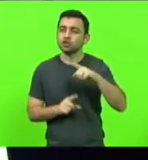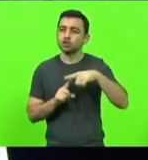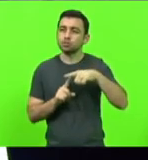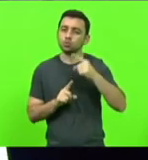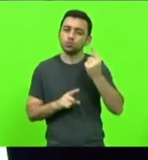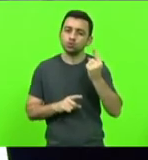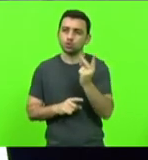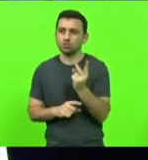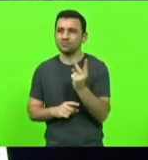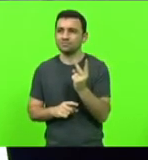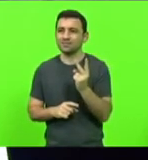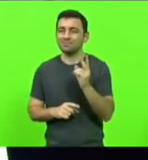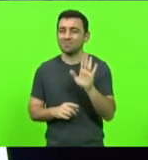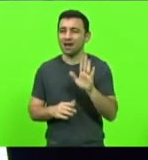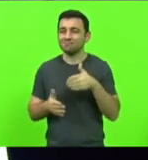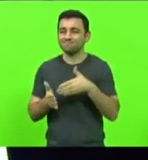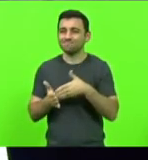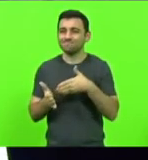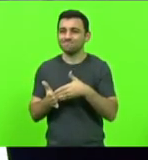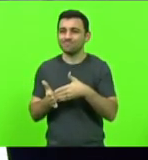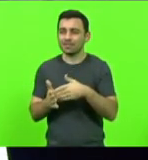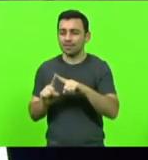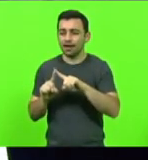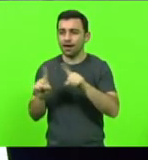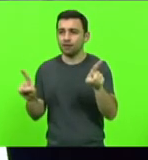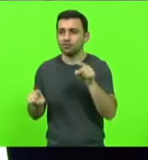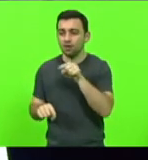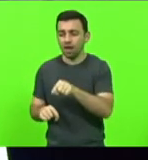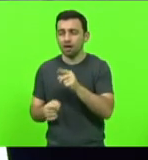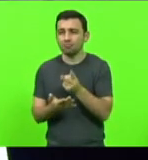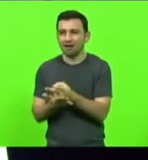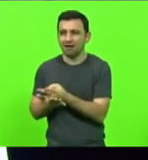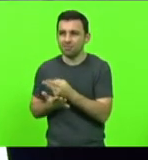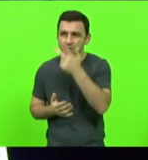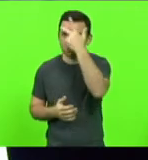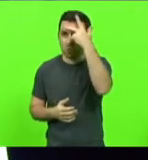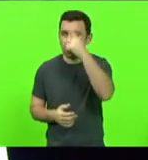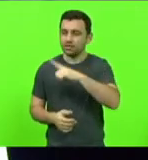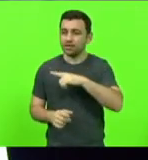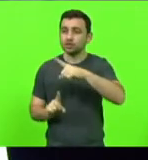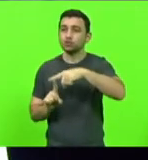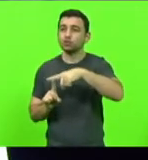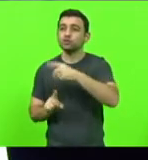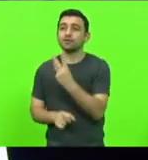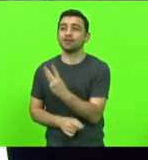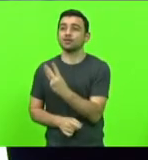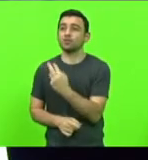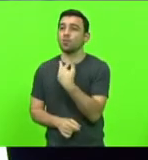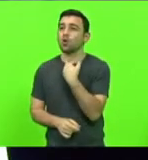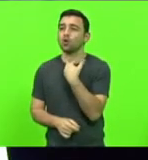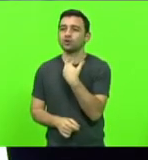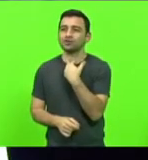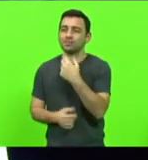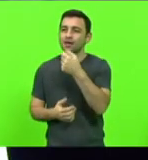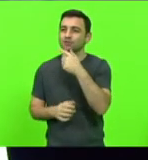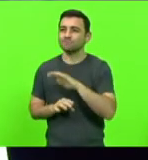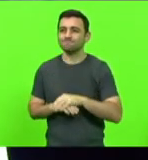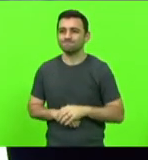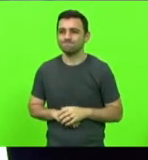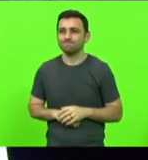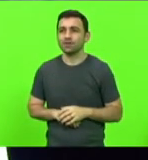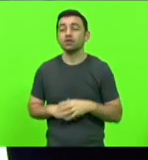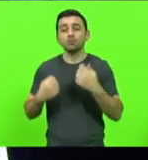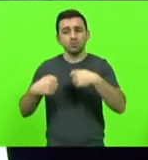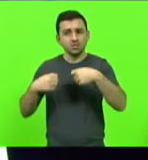mas fica restrito ou negado a pacientes com o tipo 3 e, portanto, é importante que seja